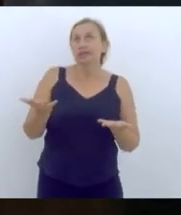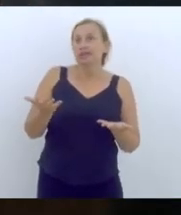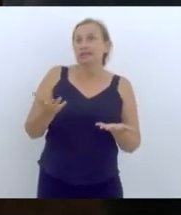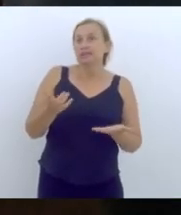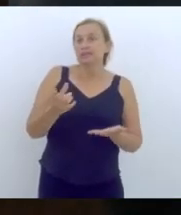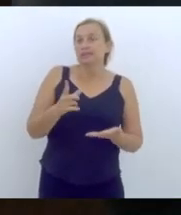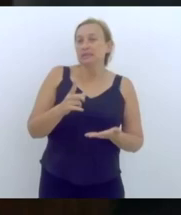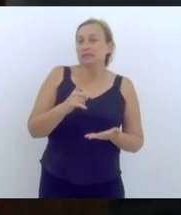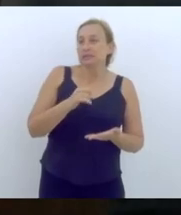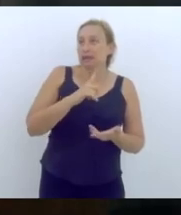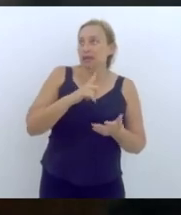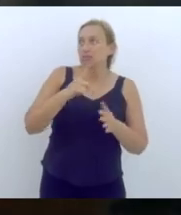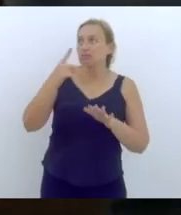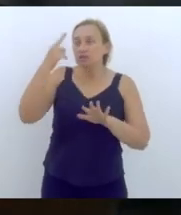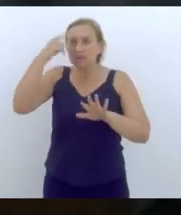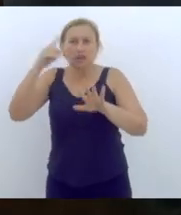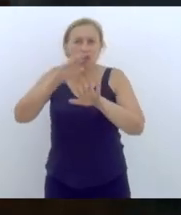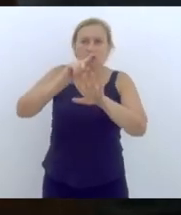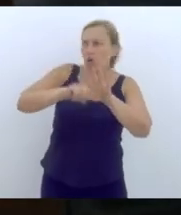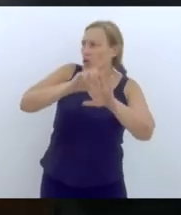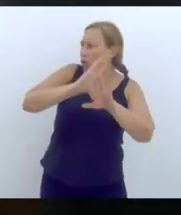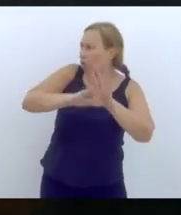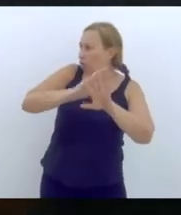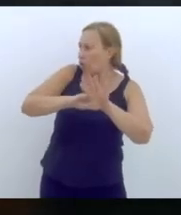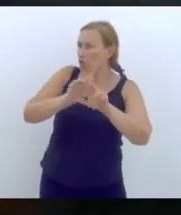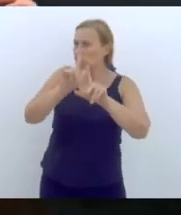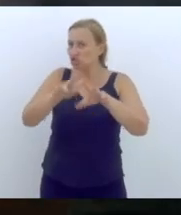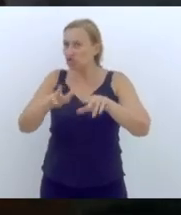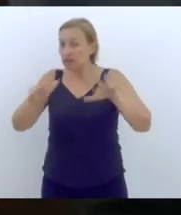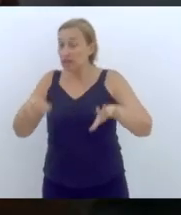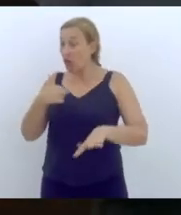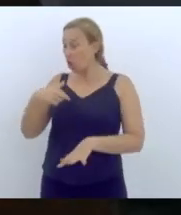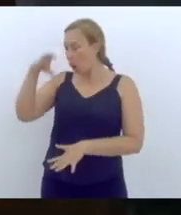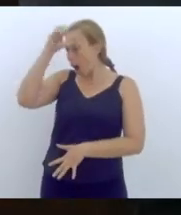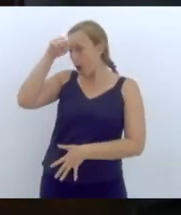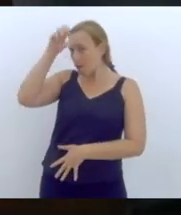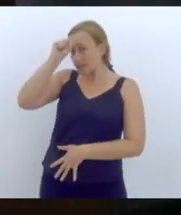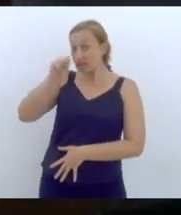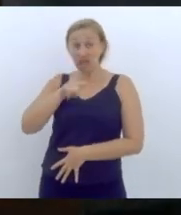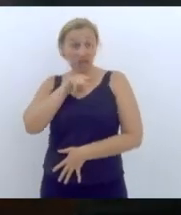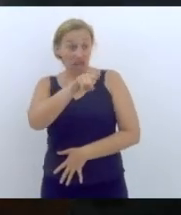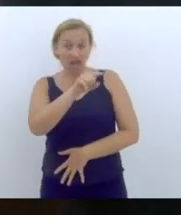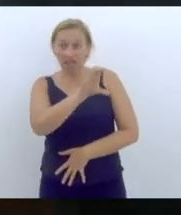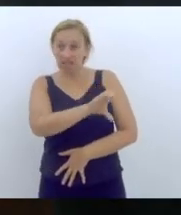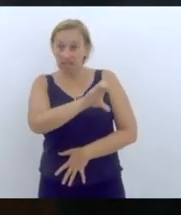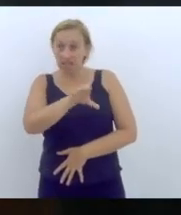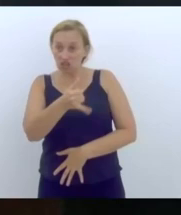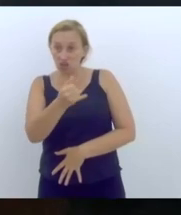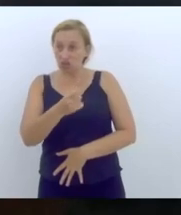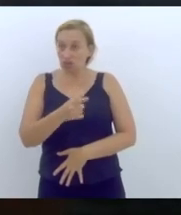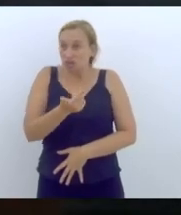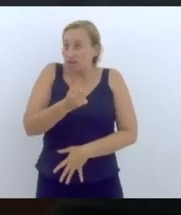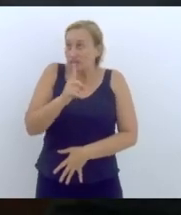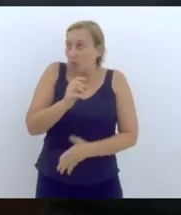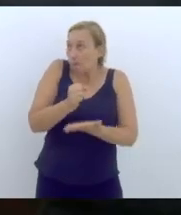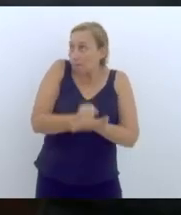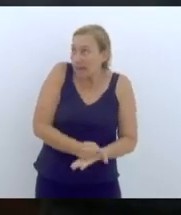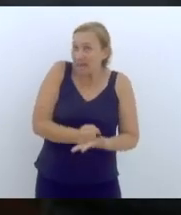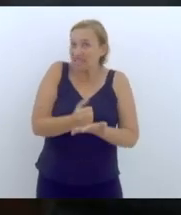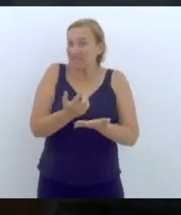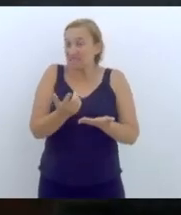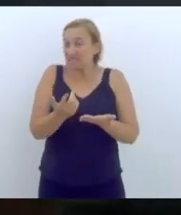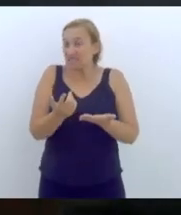termos divergências ideológicas, eu estou aprendendo que lá na CCJ a gente não pesa e não